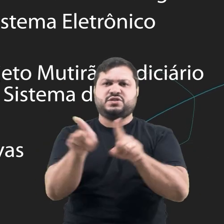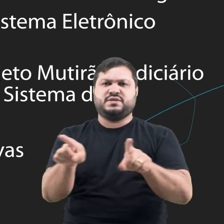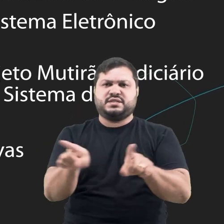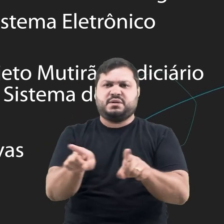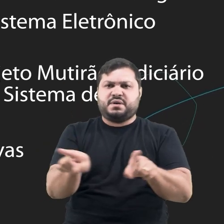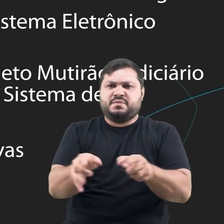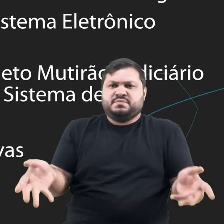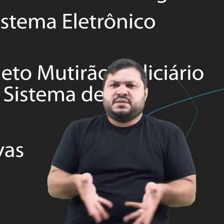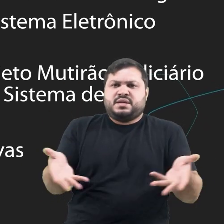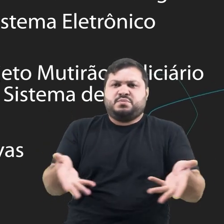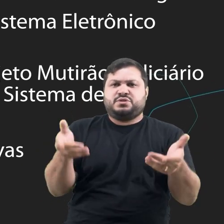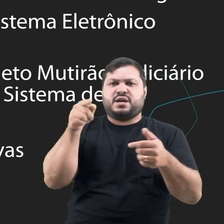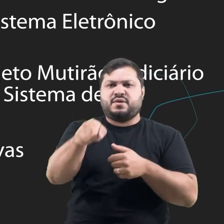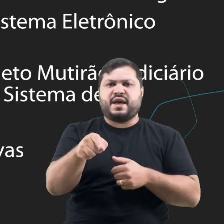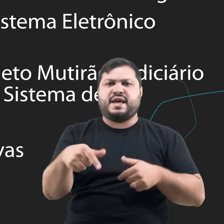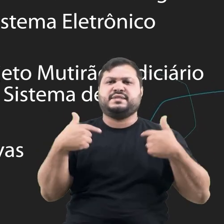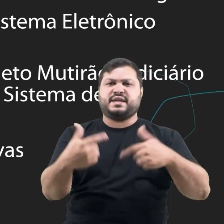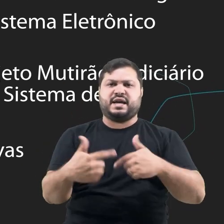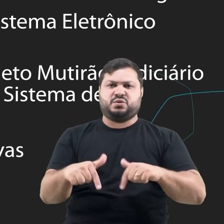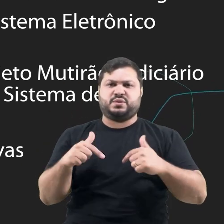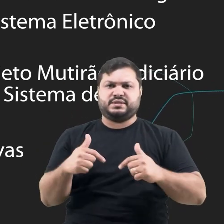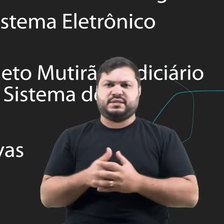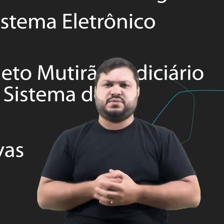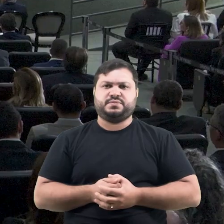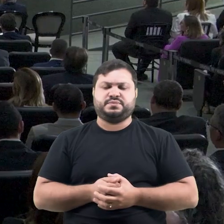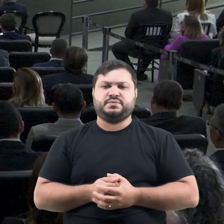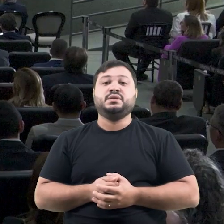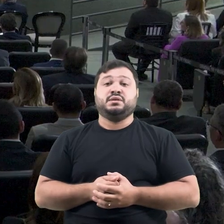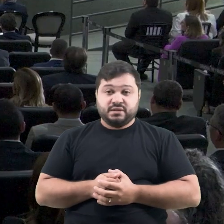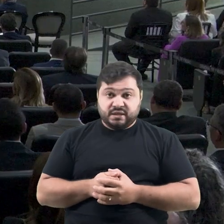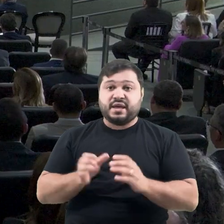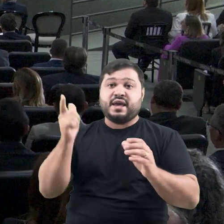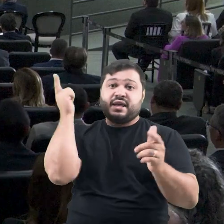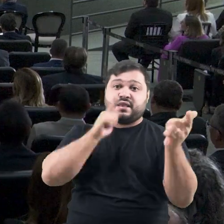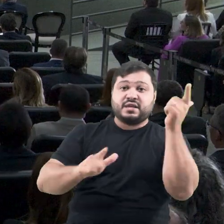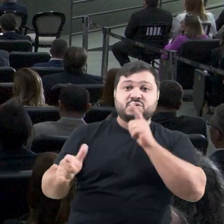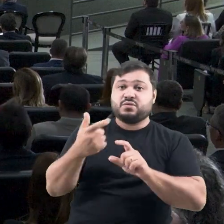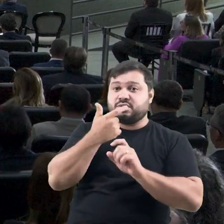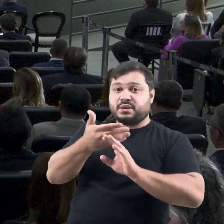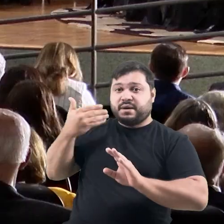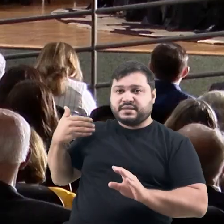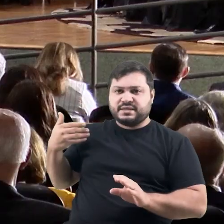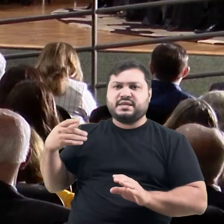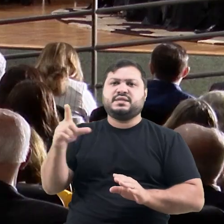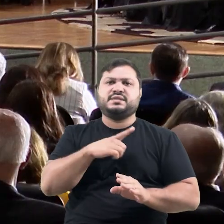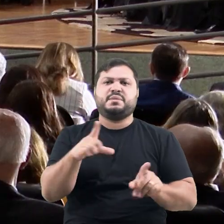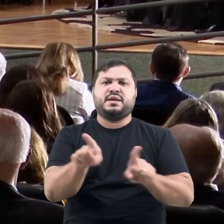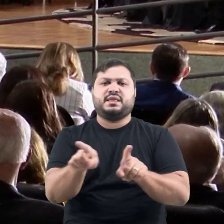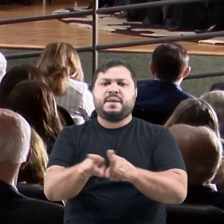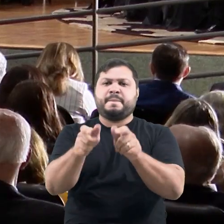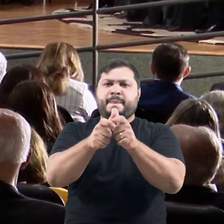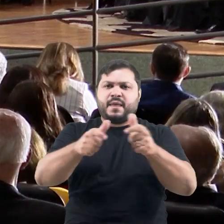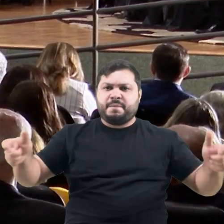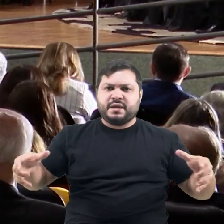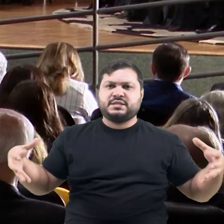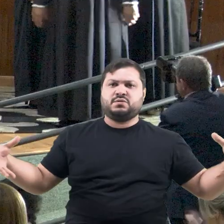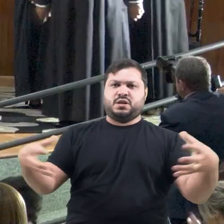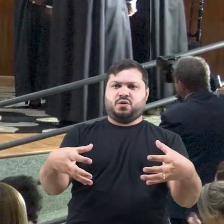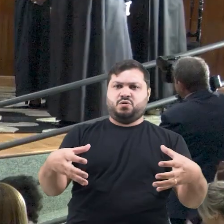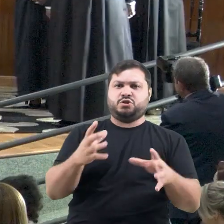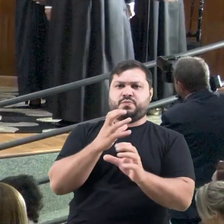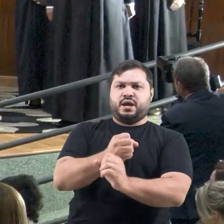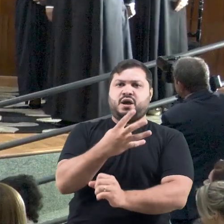que impulsionaram essa atuação. Entre as conquistas mais recentes estão a ampliação da Corte